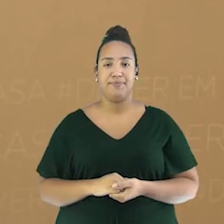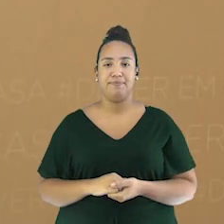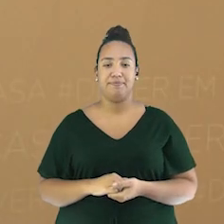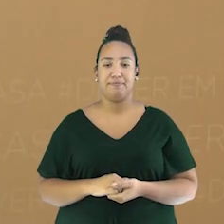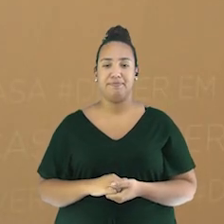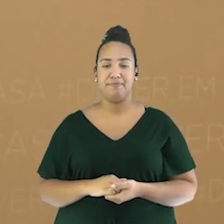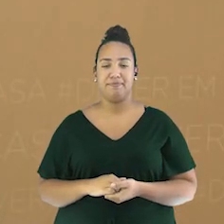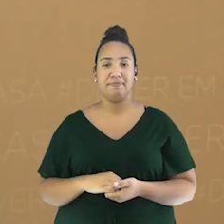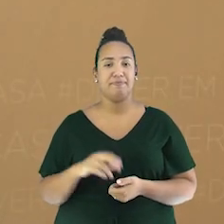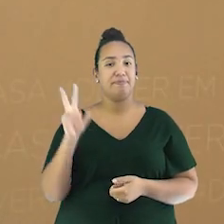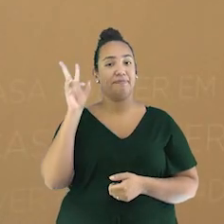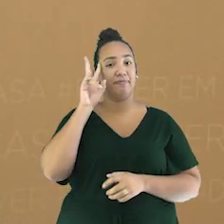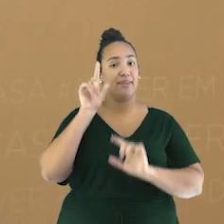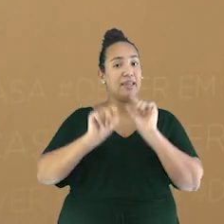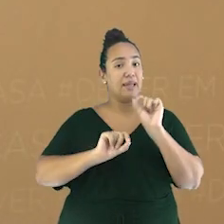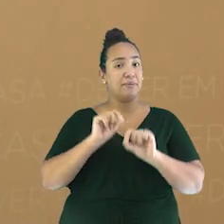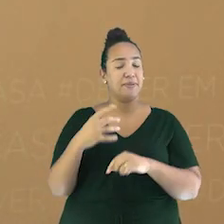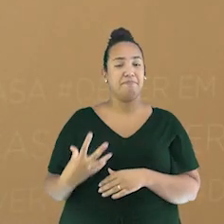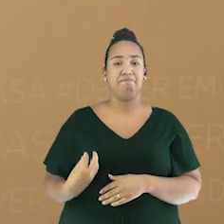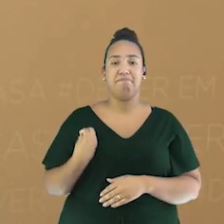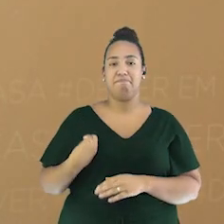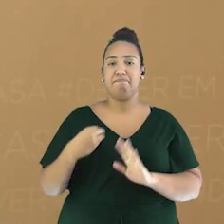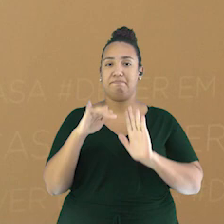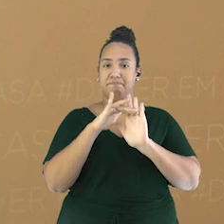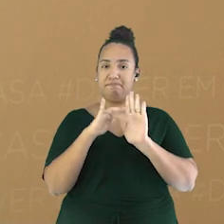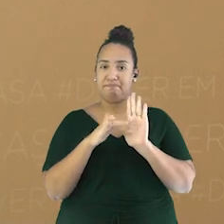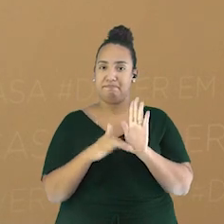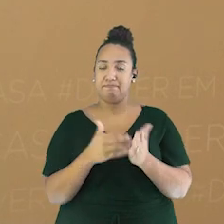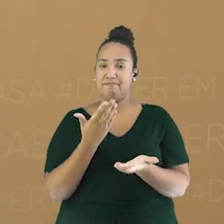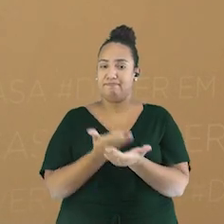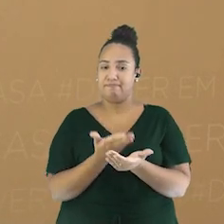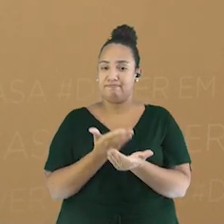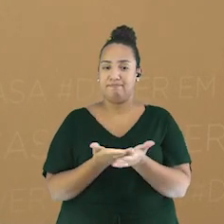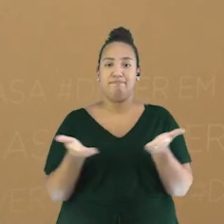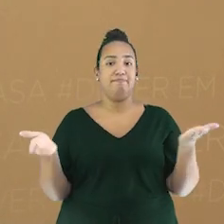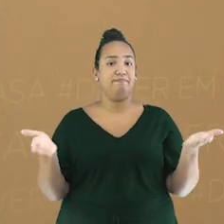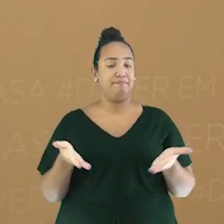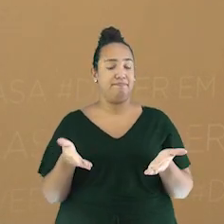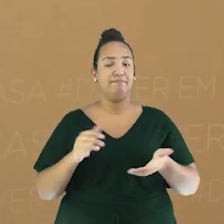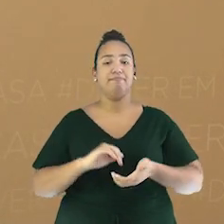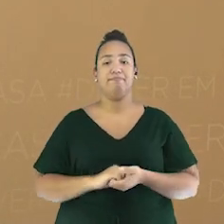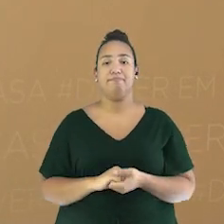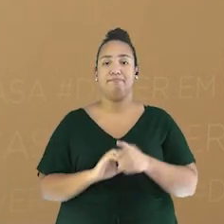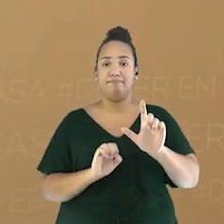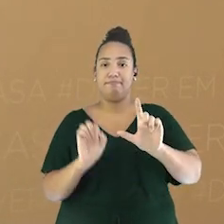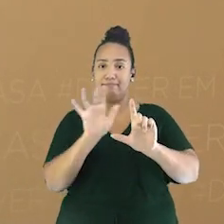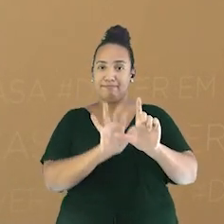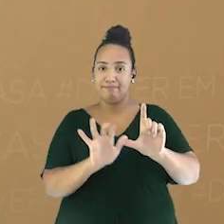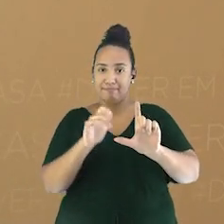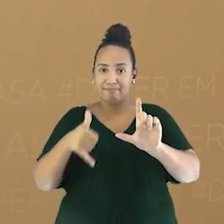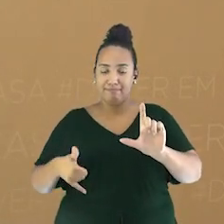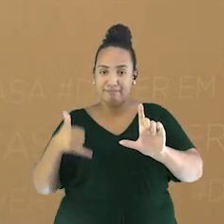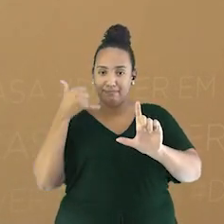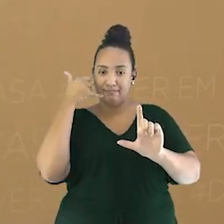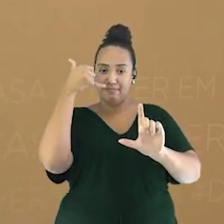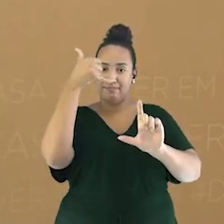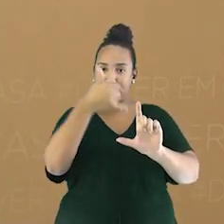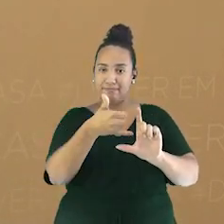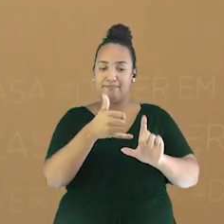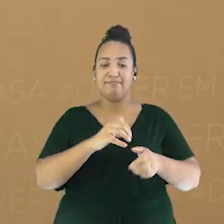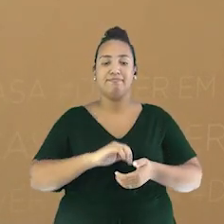Não esqueça de registrar sua presença nessa aula. Aponte seu celular para o QR Code que aparece na sua